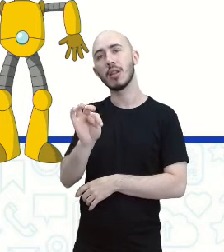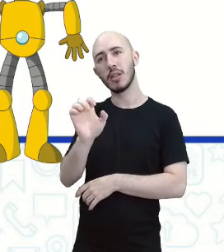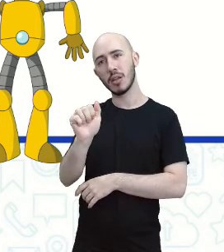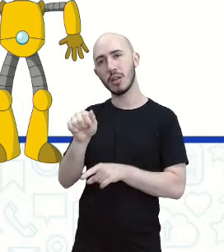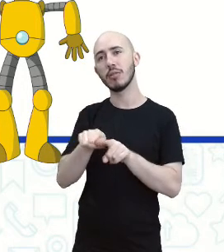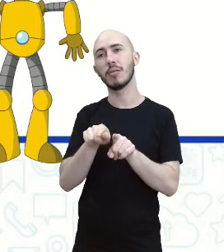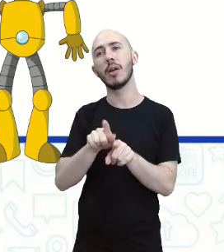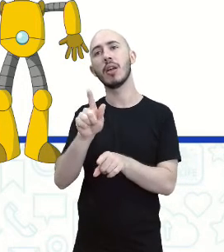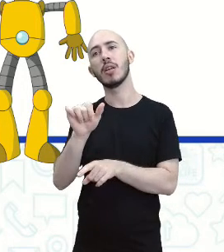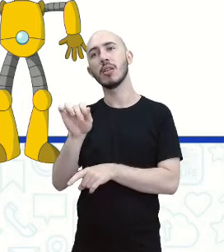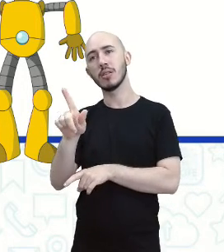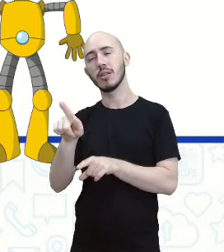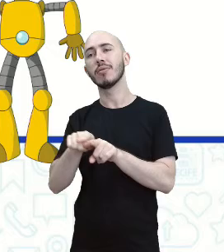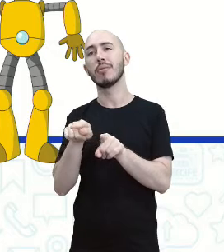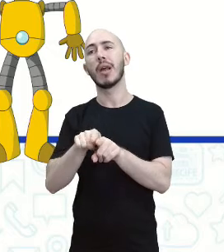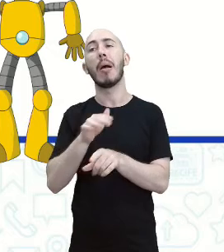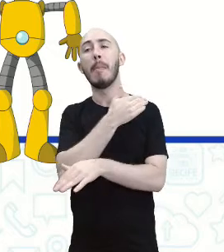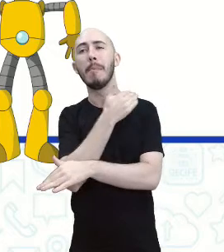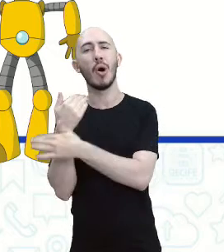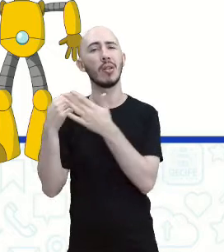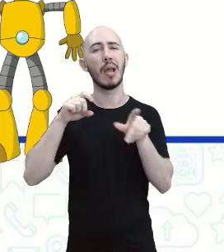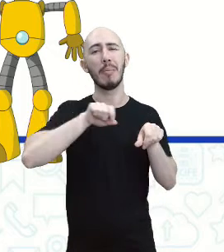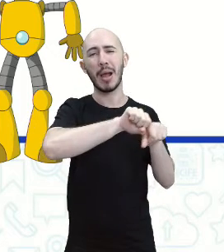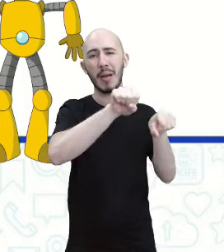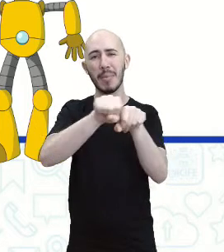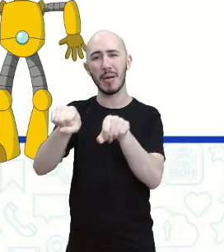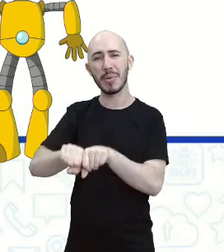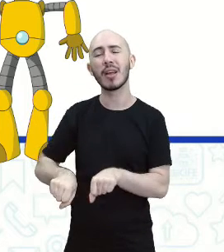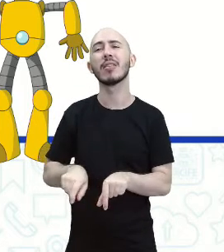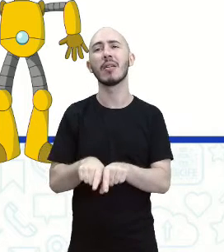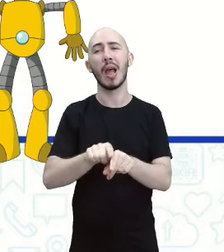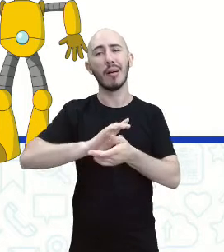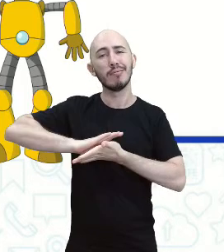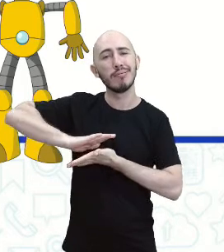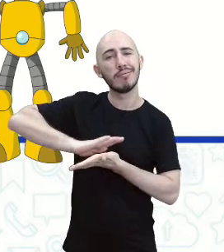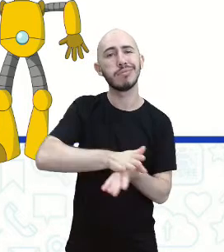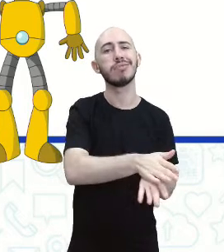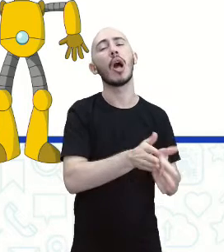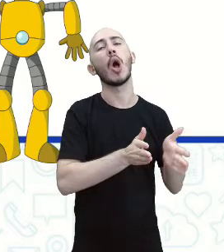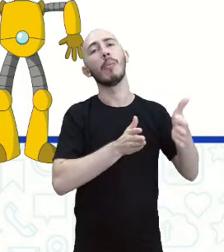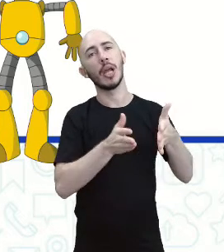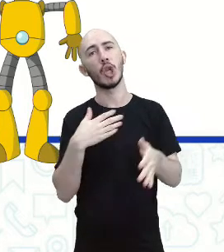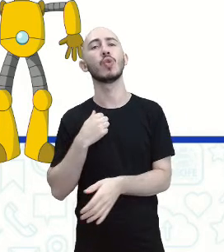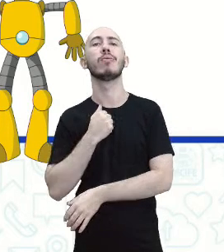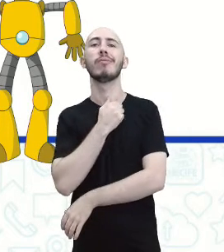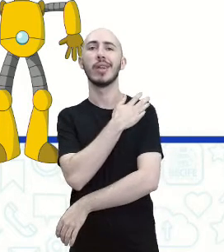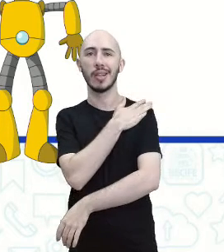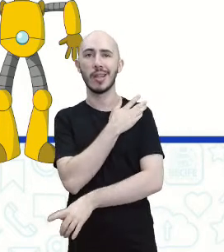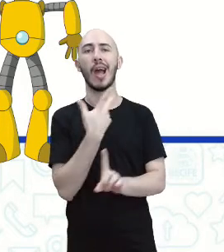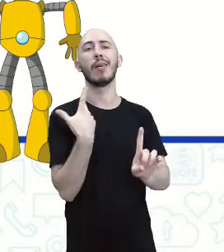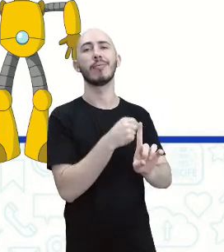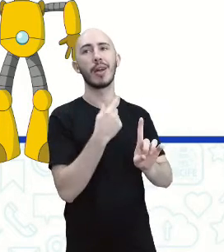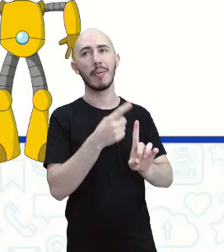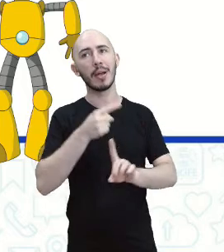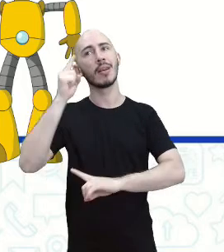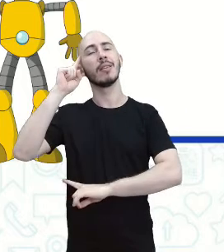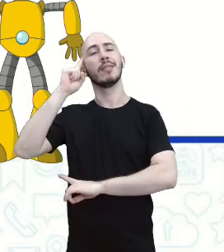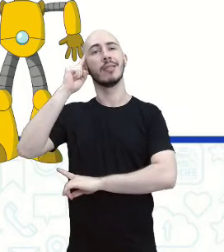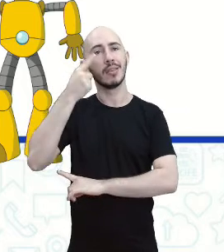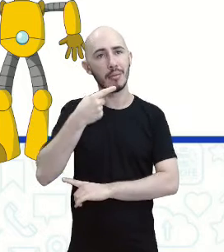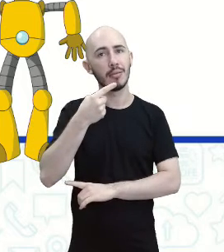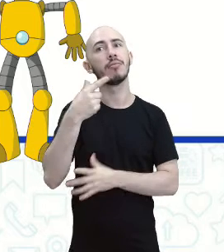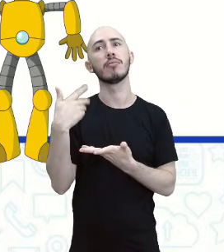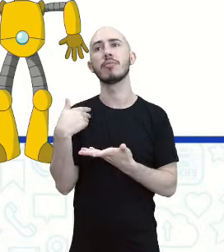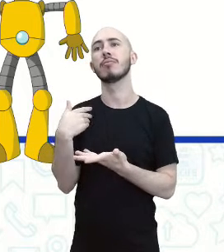Então, tudo isso acabou tornando cada vez mais, né, se tornando cada vez mais frequente durante a ditadura militar, né? Então, nosso robozinho, credo, é isso mesmo.